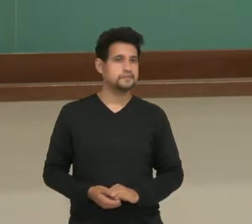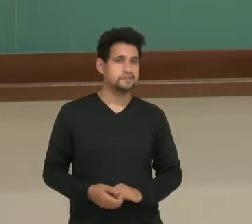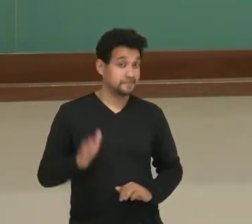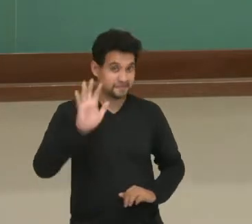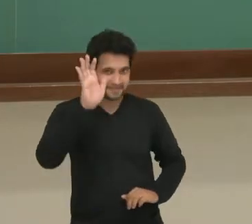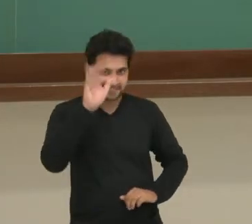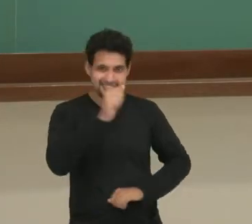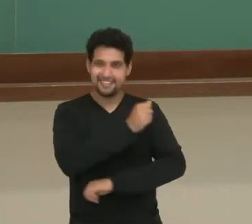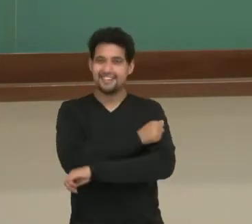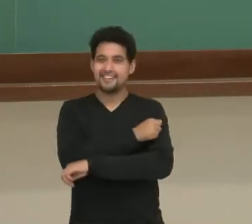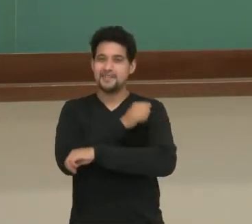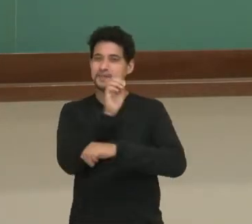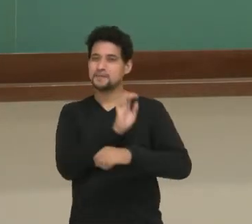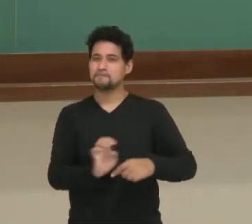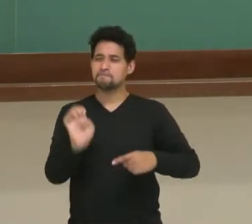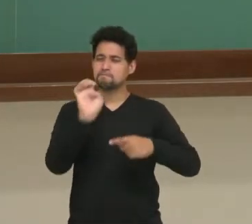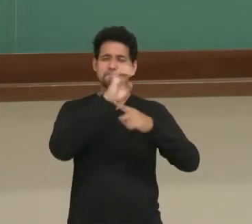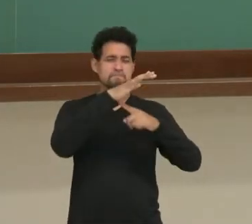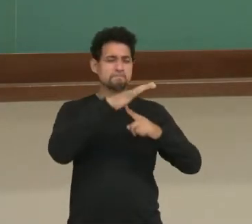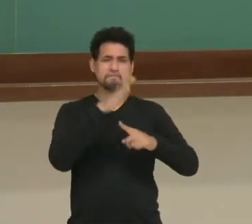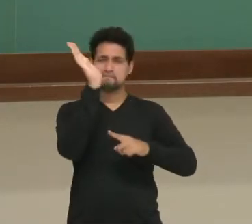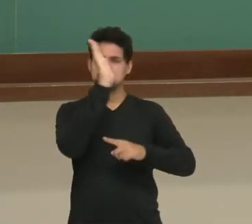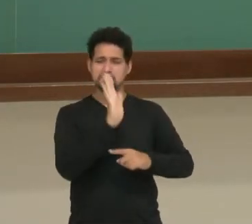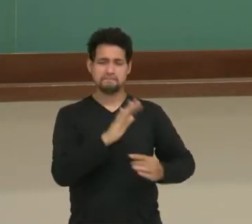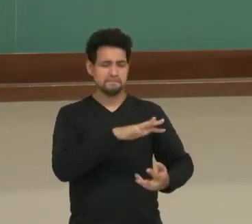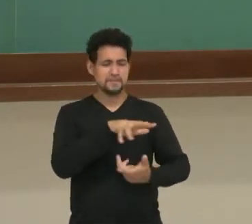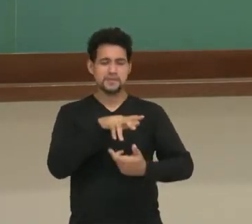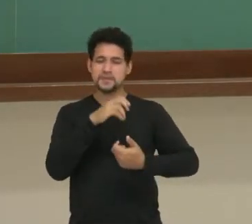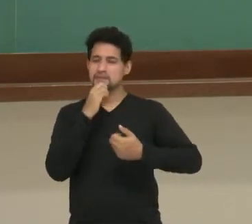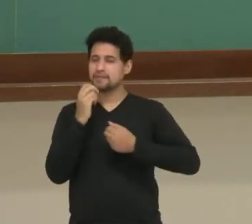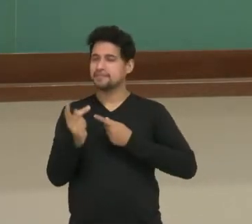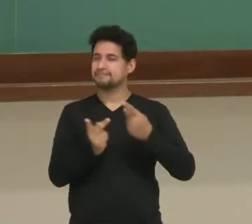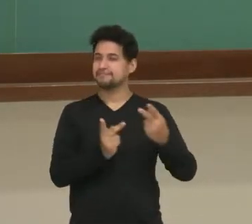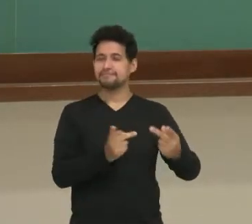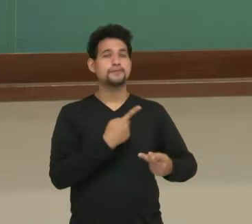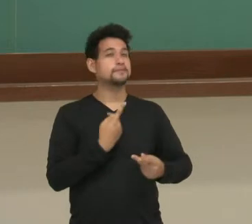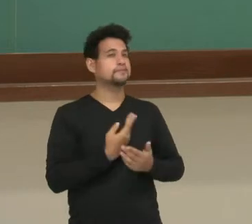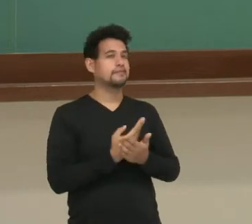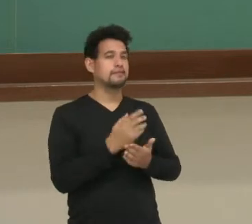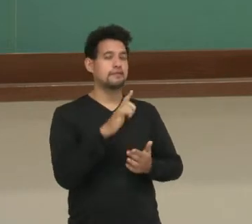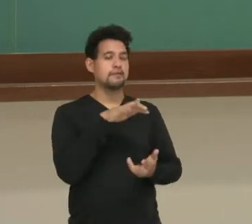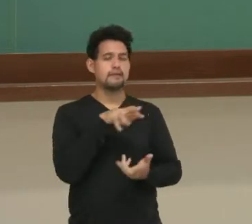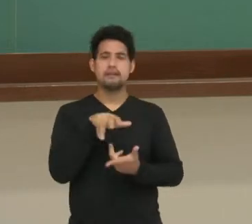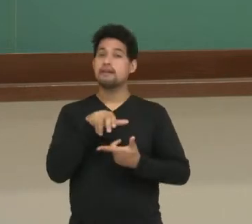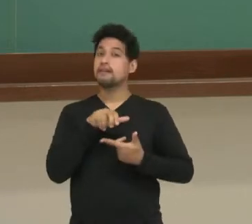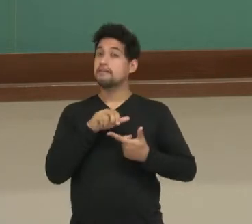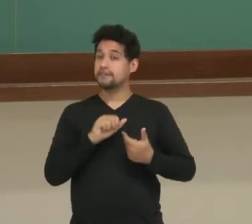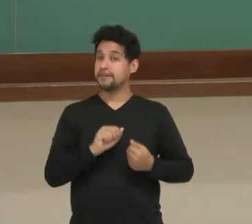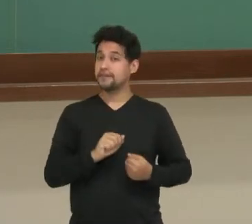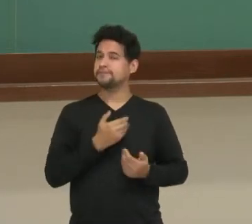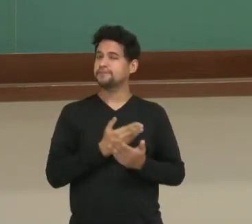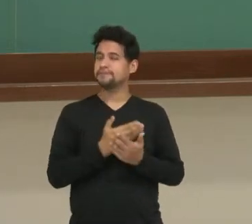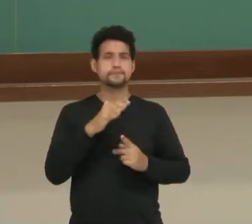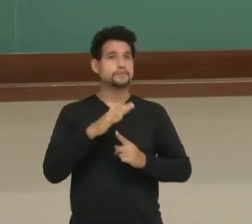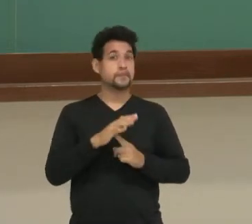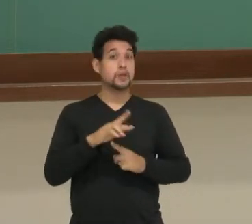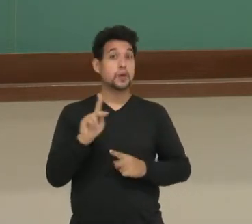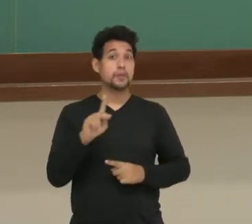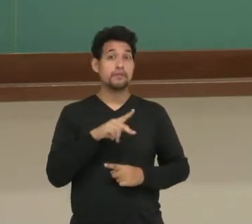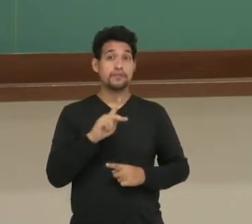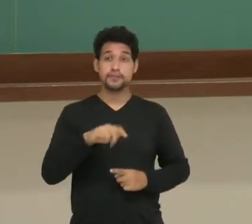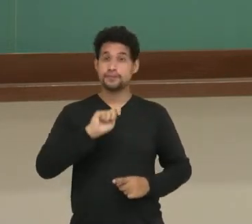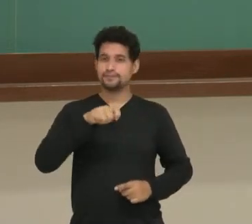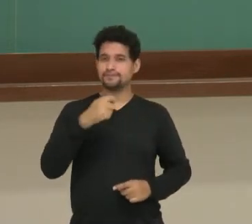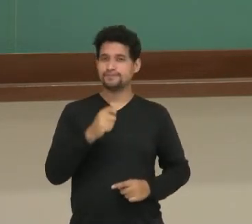Olá, estudante do estado do Paraná, do Brasil e do mundo, seja muito bem-vindo à nossa aula de Geografia do programa Aula Paraná. Eu sou o professor